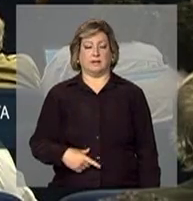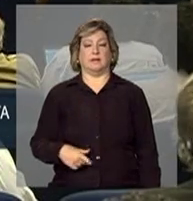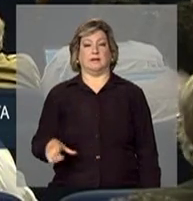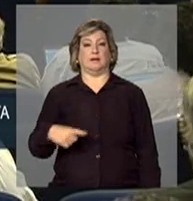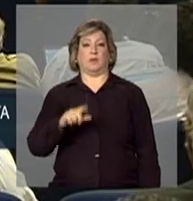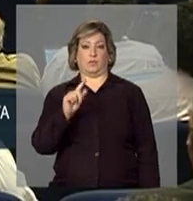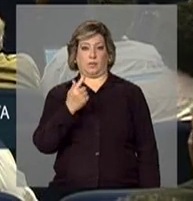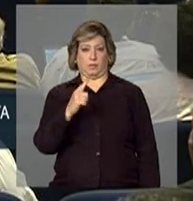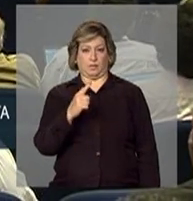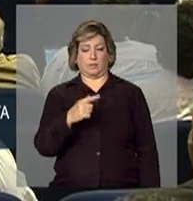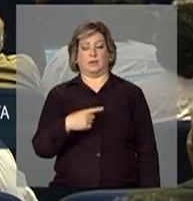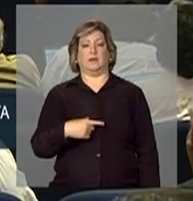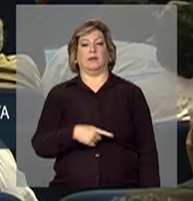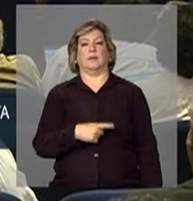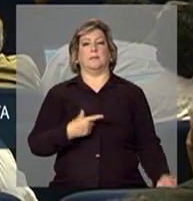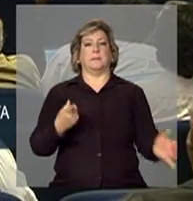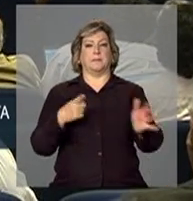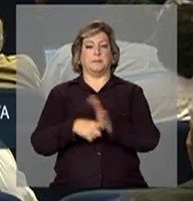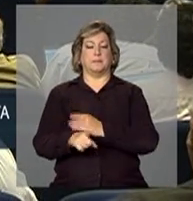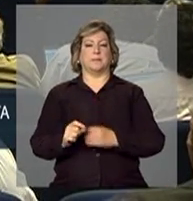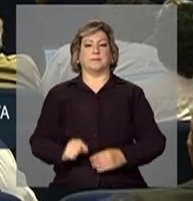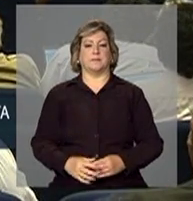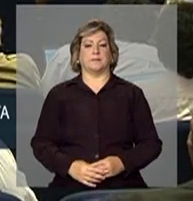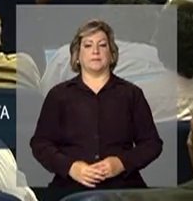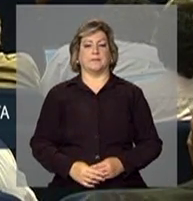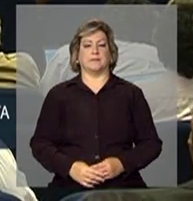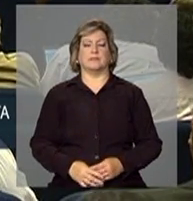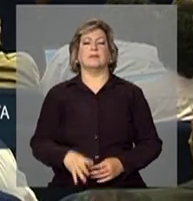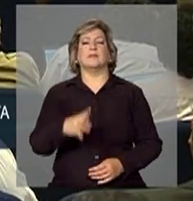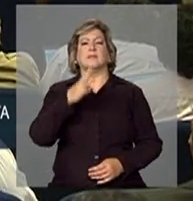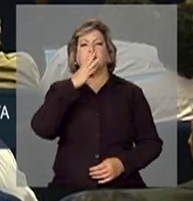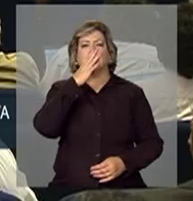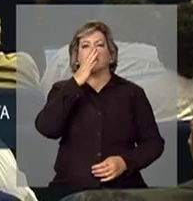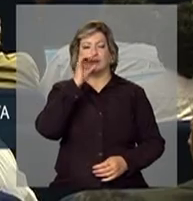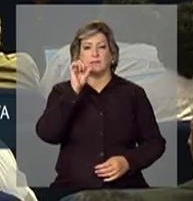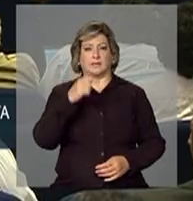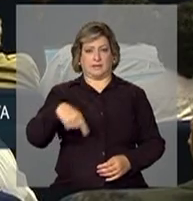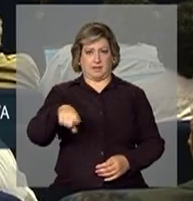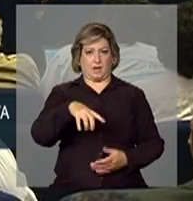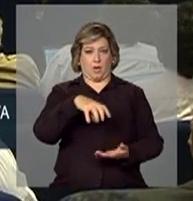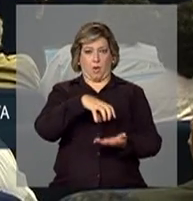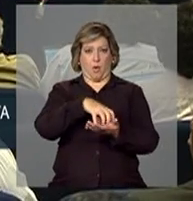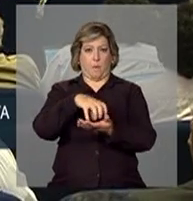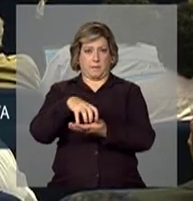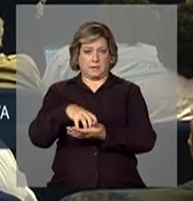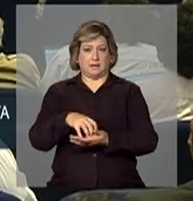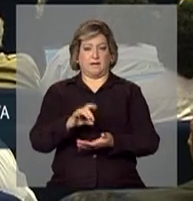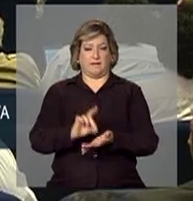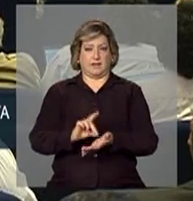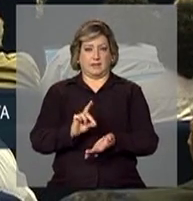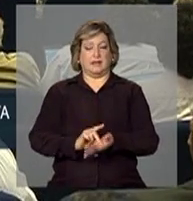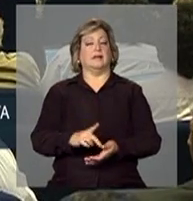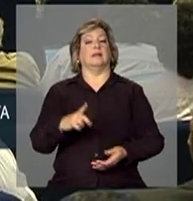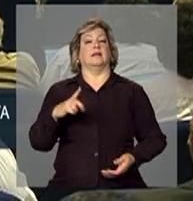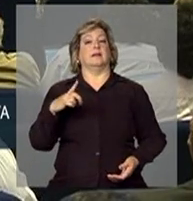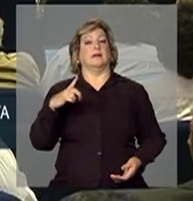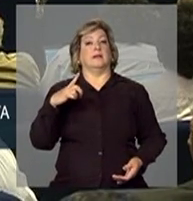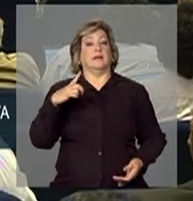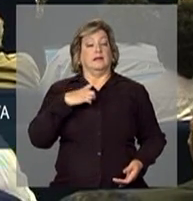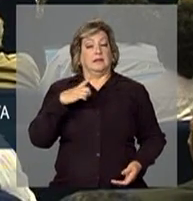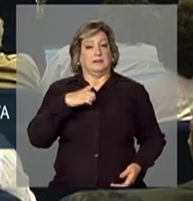de Goiânia. A impressão que se dá é que a comissão, na verdade, tem se restringido, posso ser que eu esteja